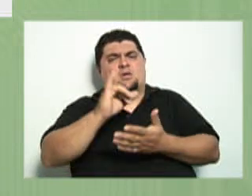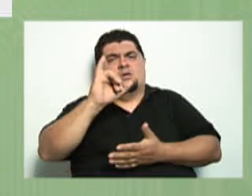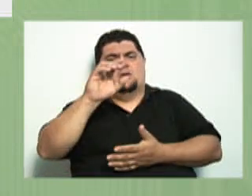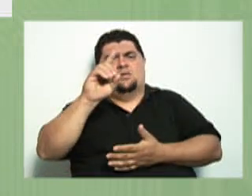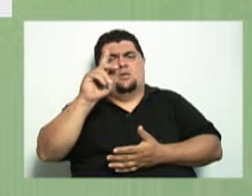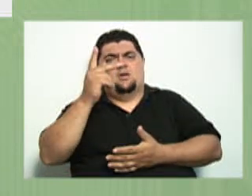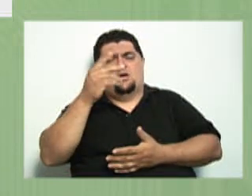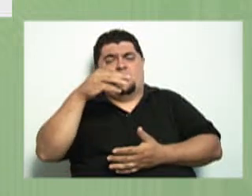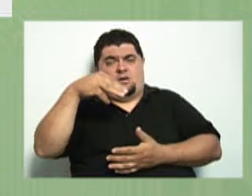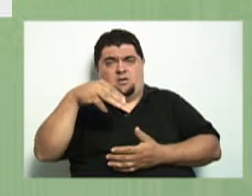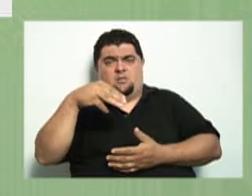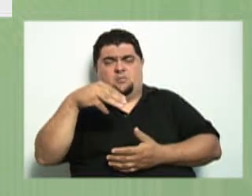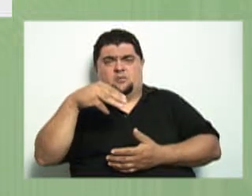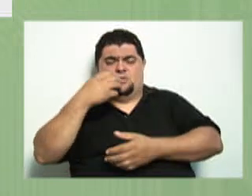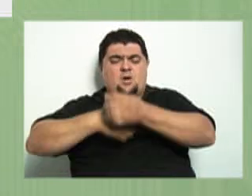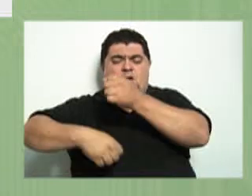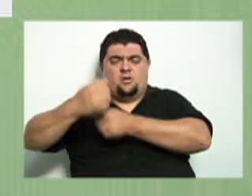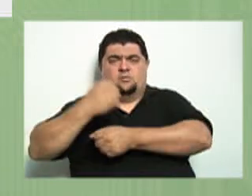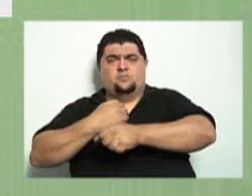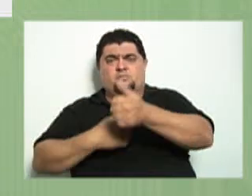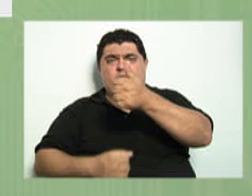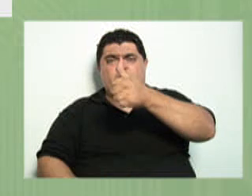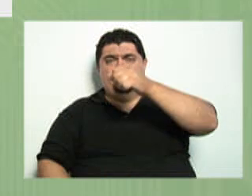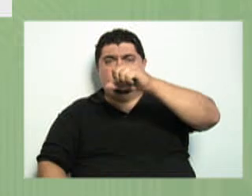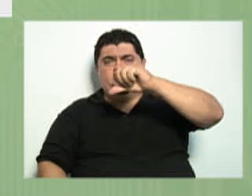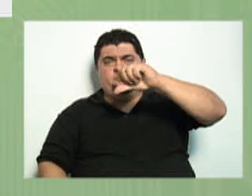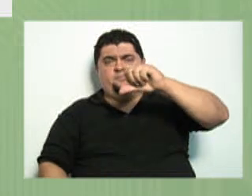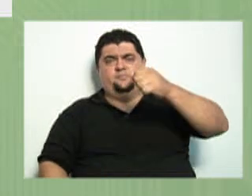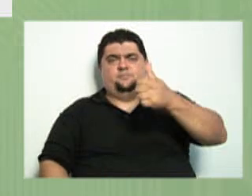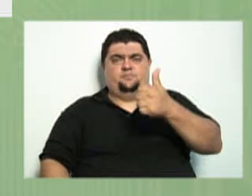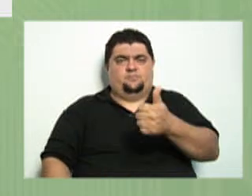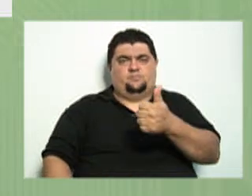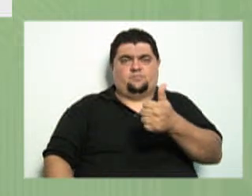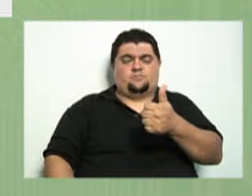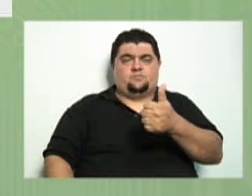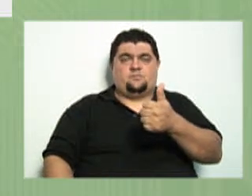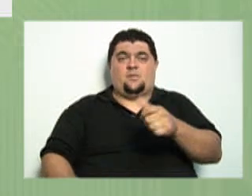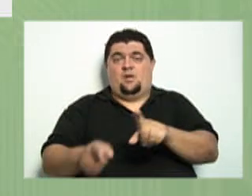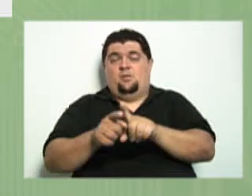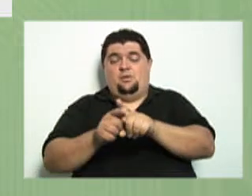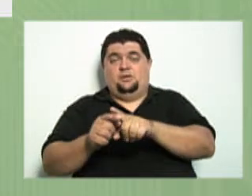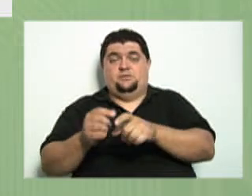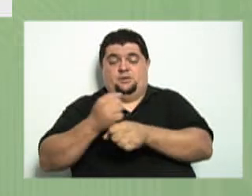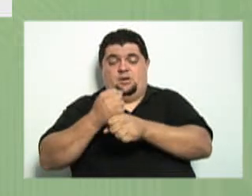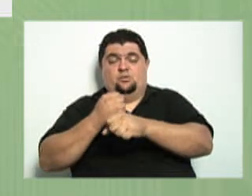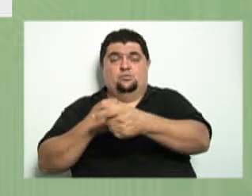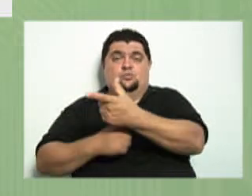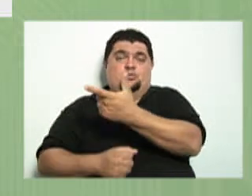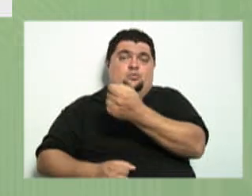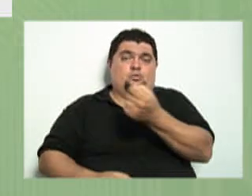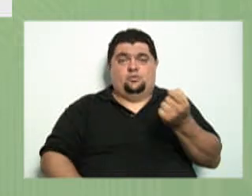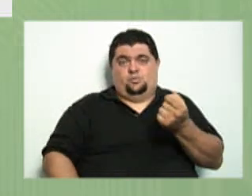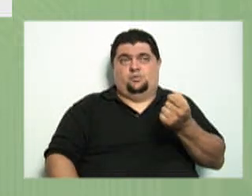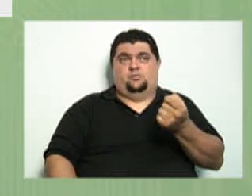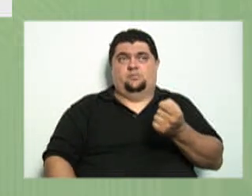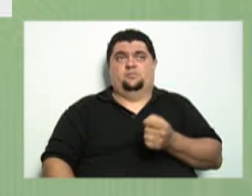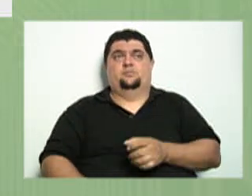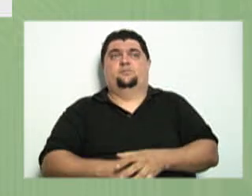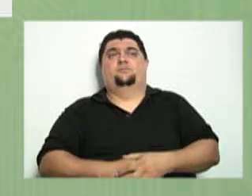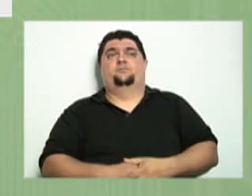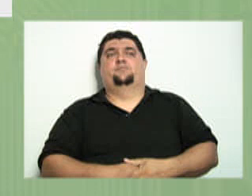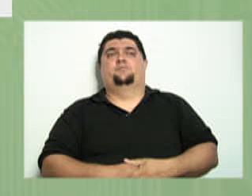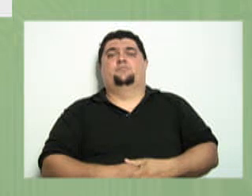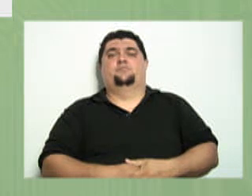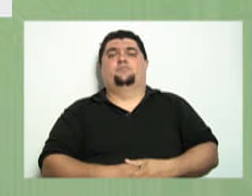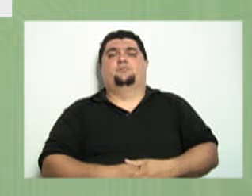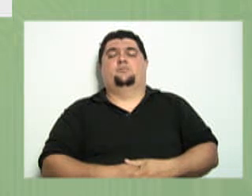para 1991, que é esse aqui que está plotado no gráfico. A gente tem o do ano 2000 também, que não está aqui, não está aparecendo aqui. E a